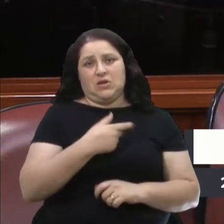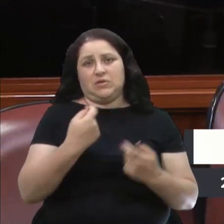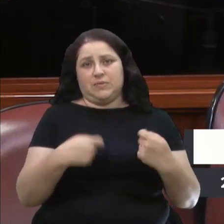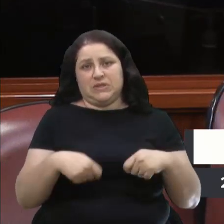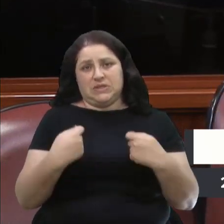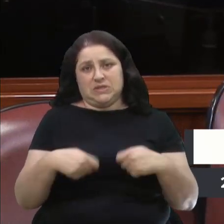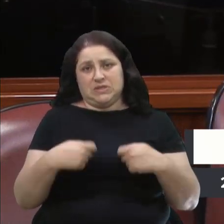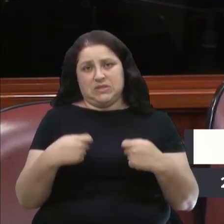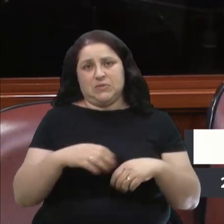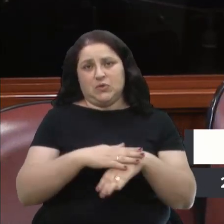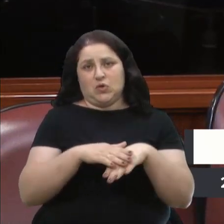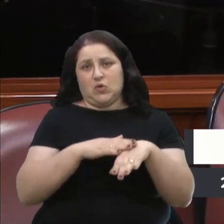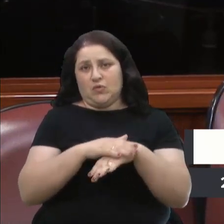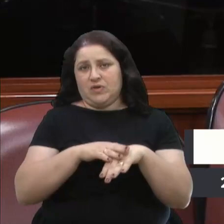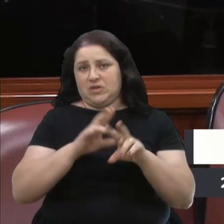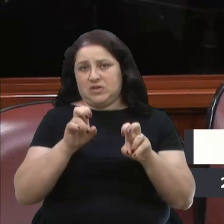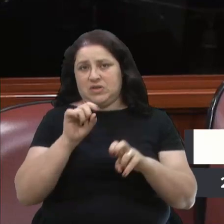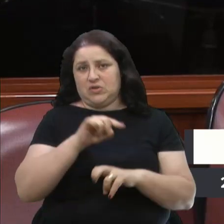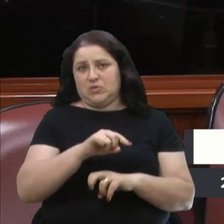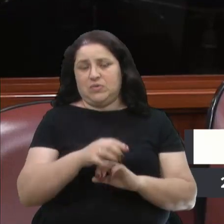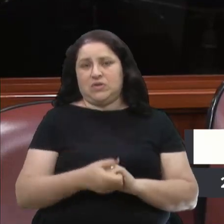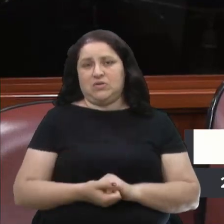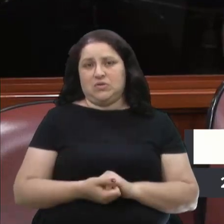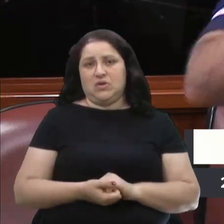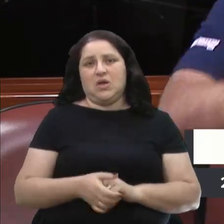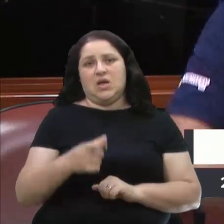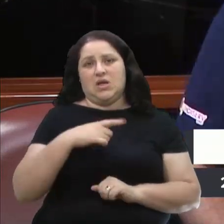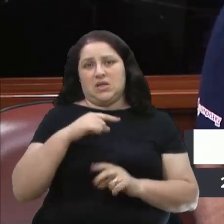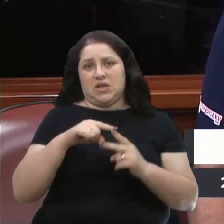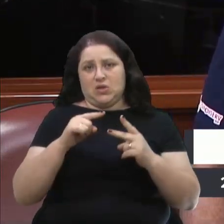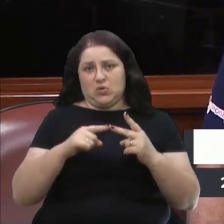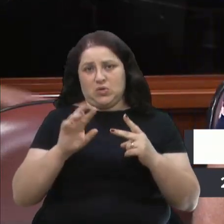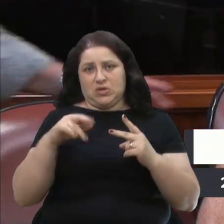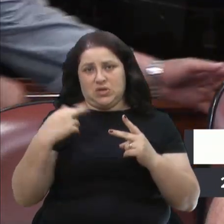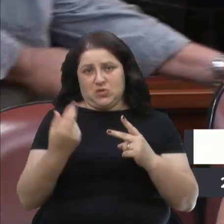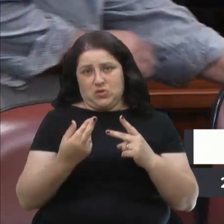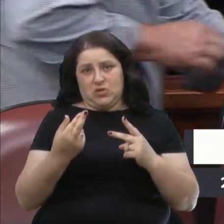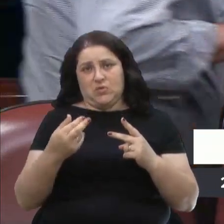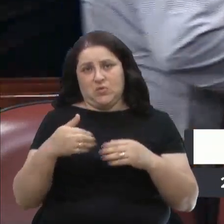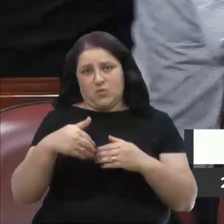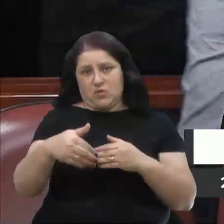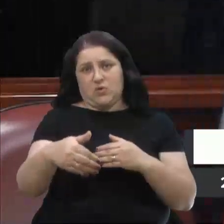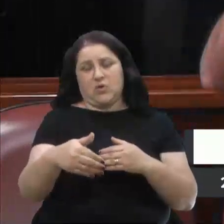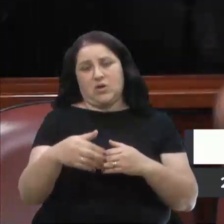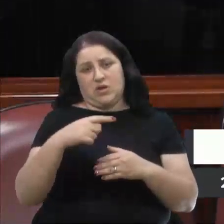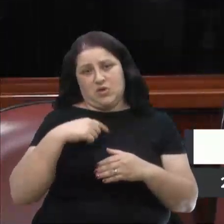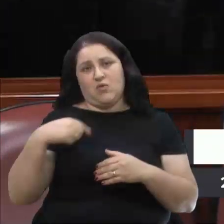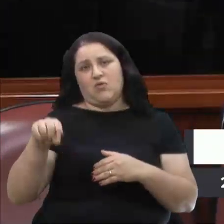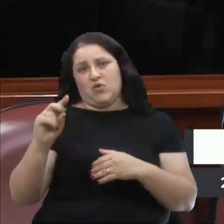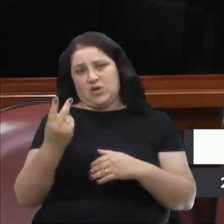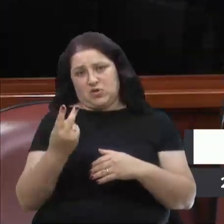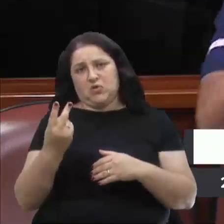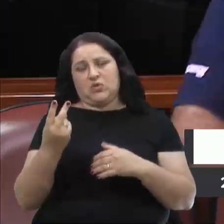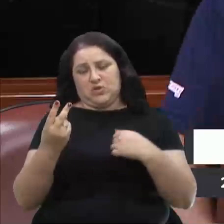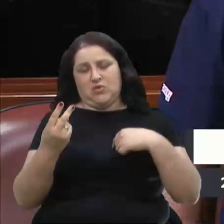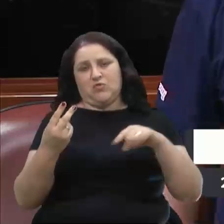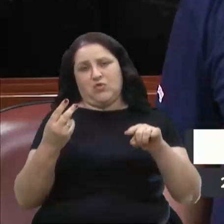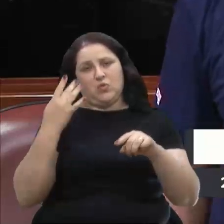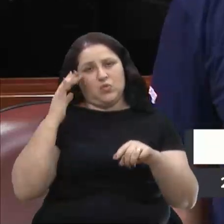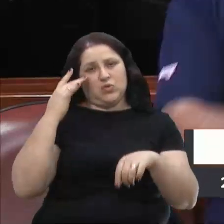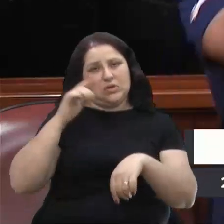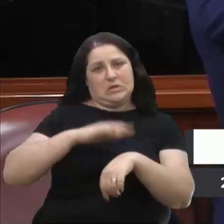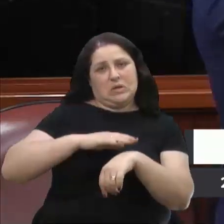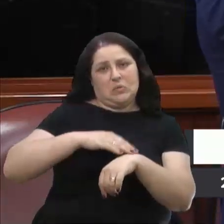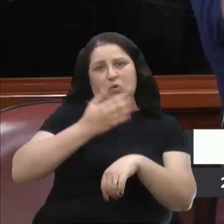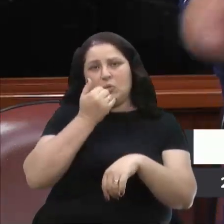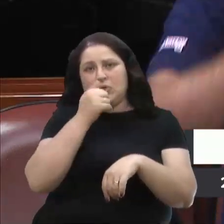precisamos conversar sobre isso. Temos 2 reuniões, inclusive, né, agora, em seguida. Eu vou para as duas. Não sei se vai dar tempo de